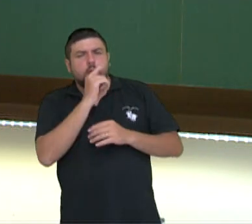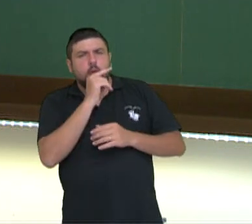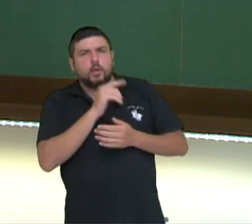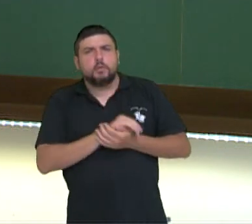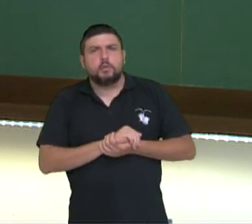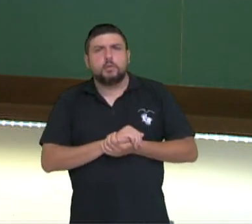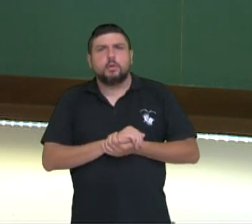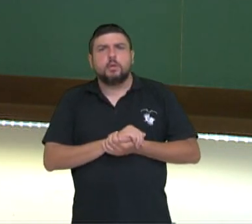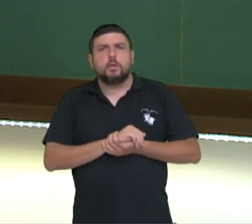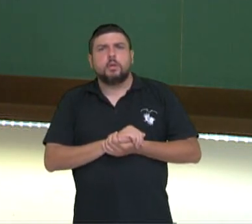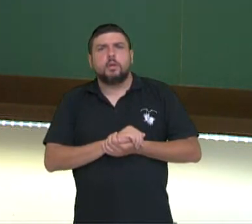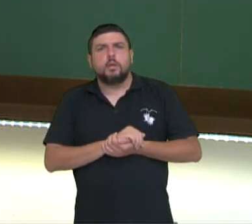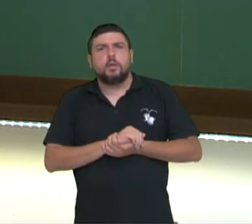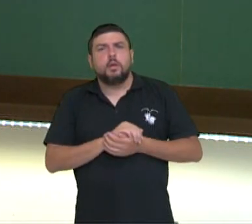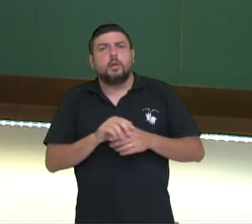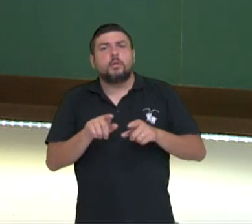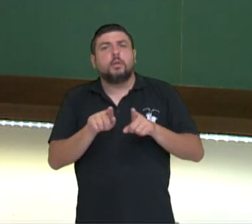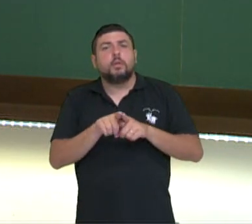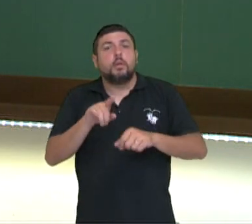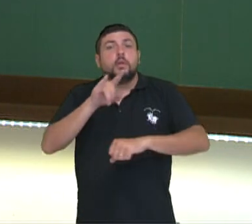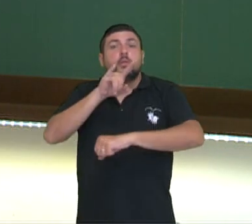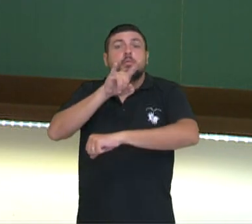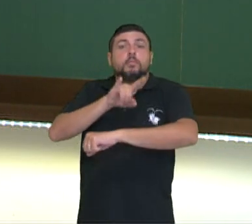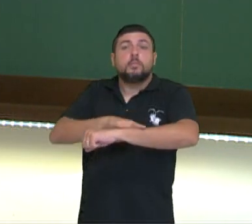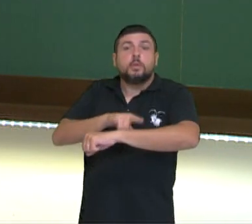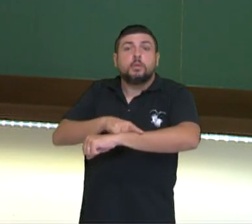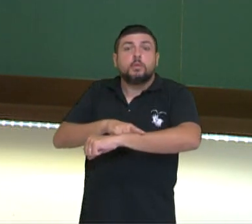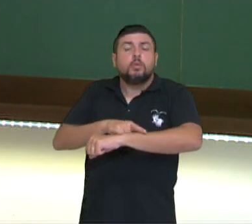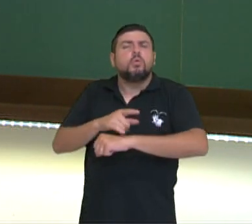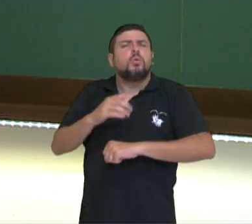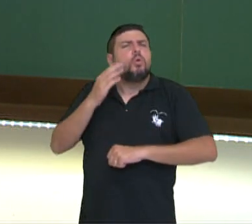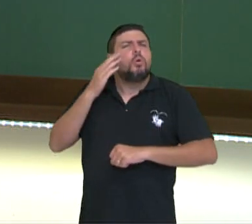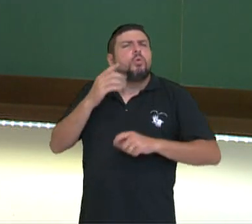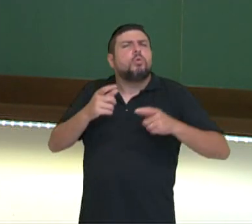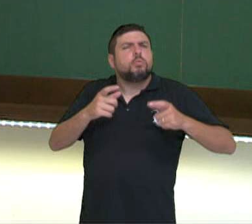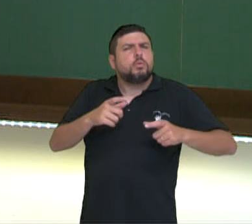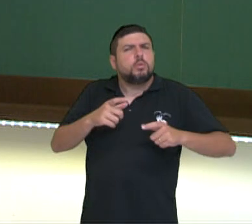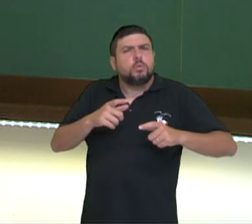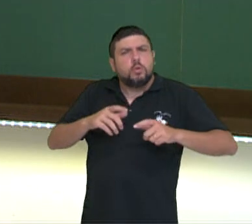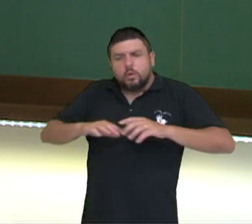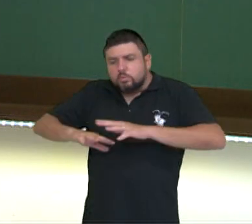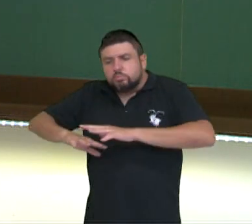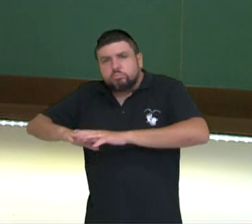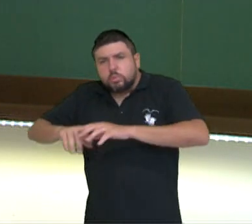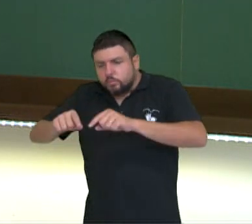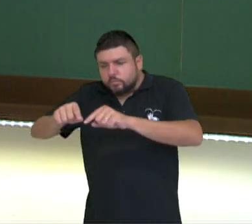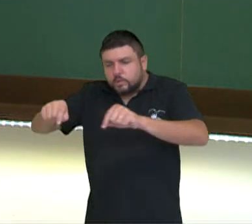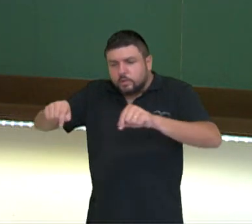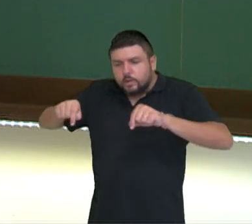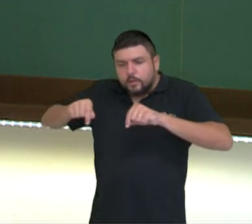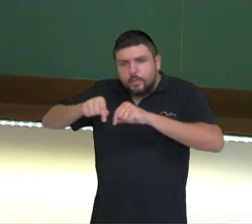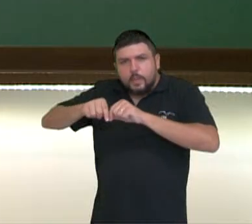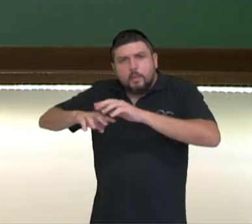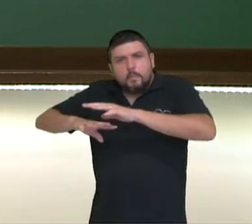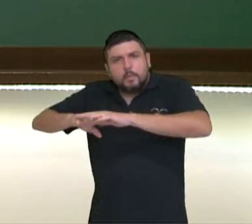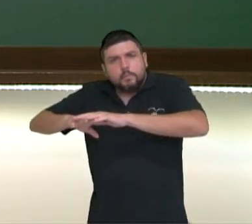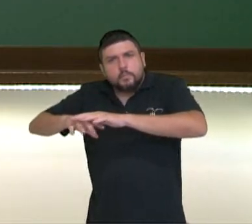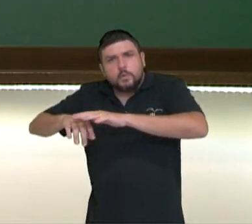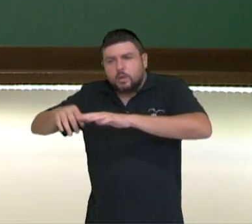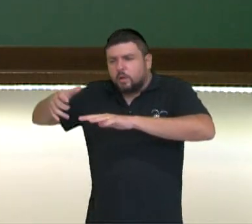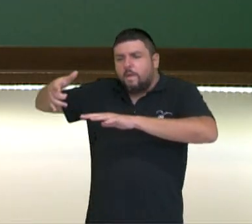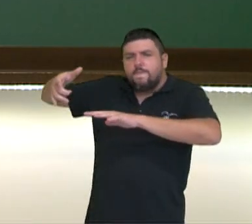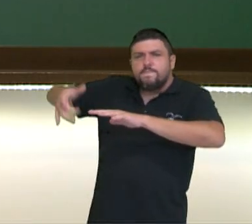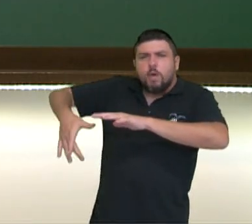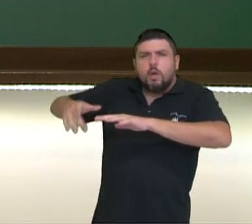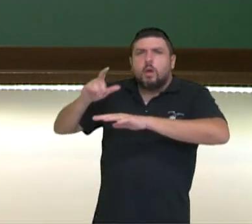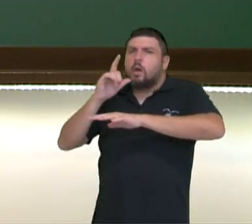E também anotei aqui no banheiro, no ralo do banheiro, pessoal, às vezes pode acumular água. E quando acumula